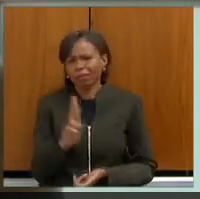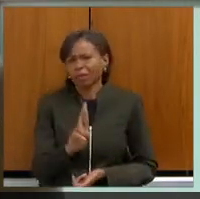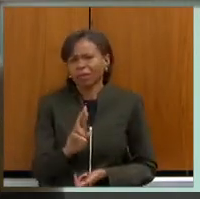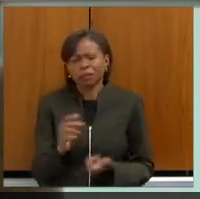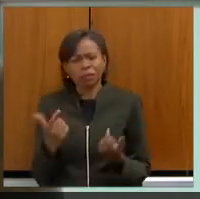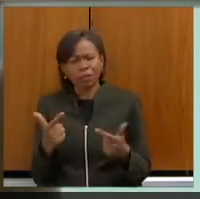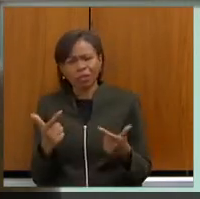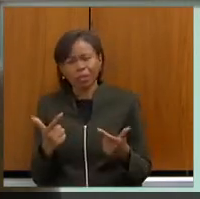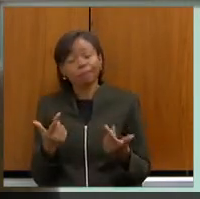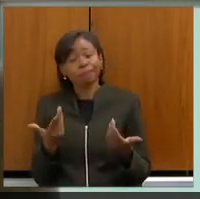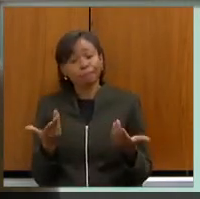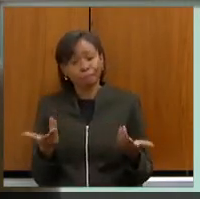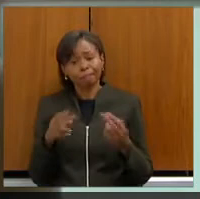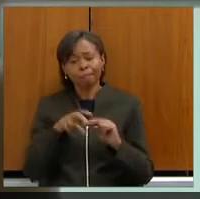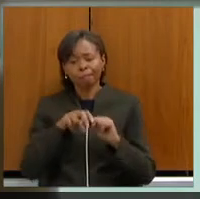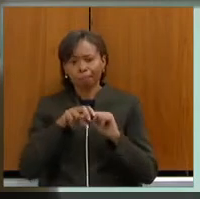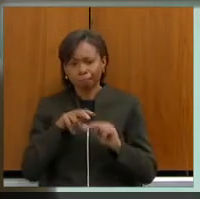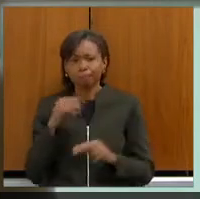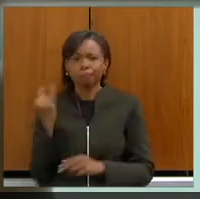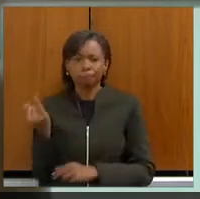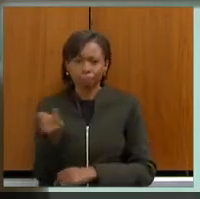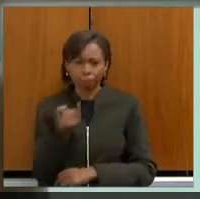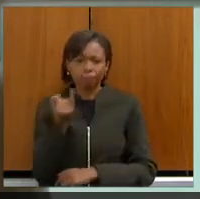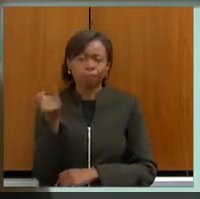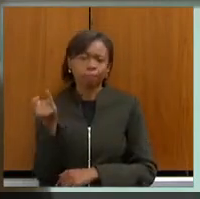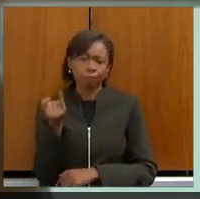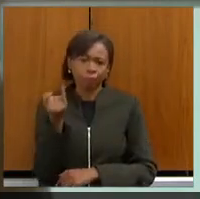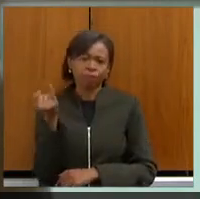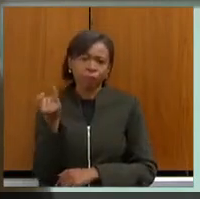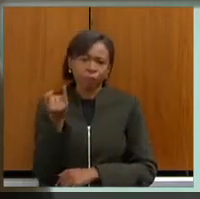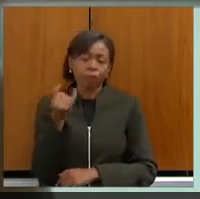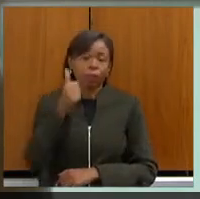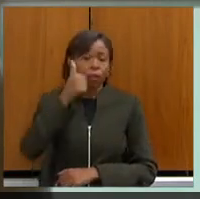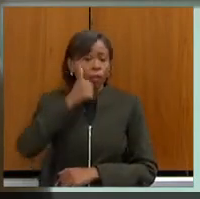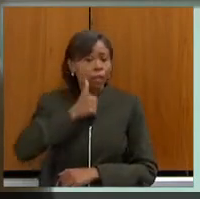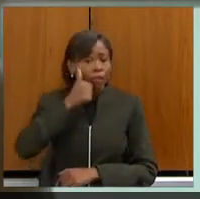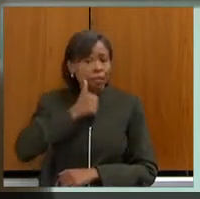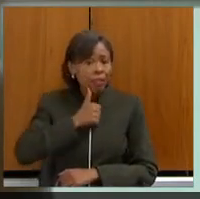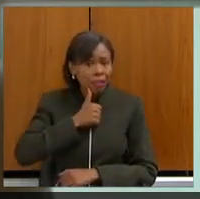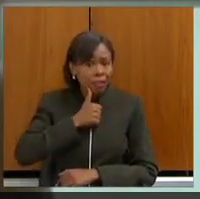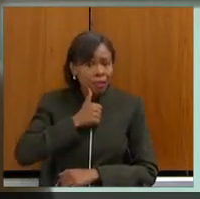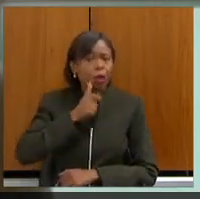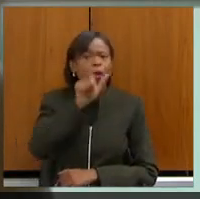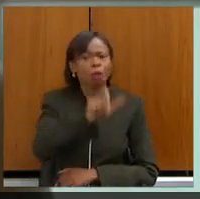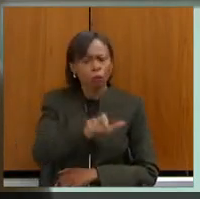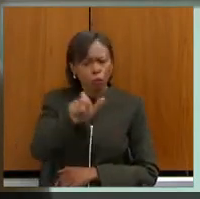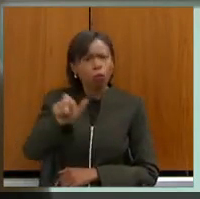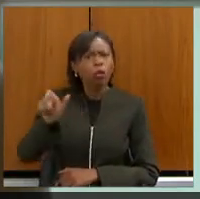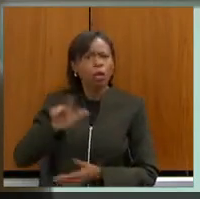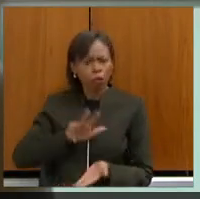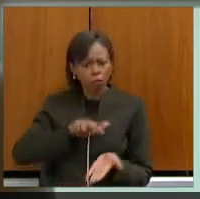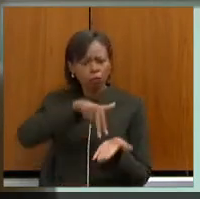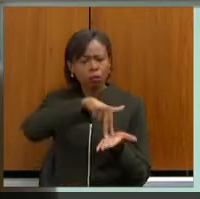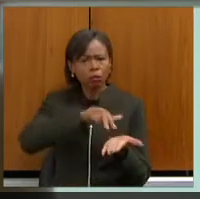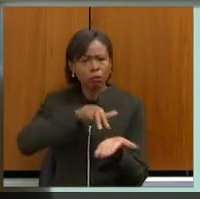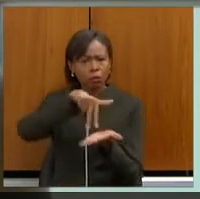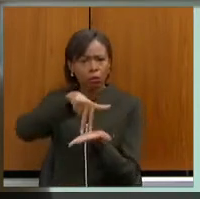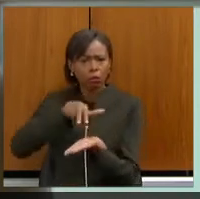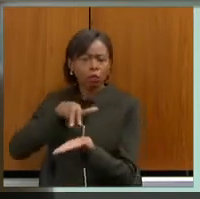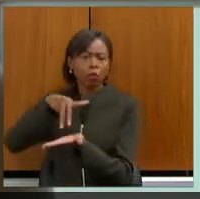e é importantíssimo que é as mulheres ocupam esse espaço que essa lei seja